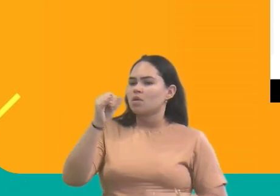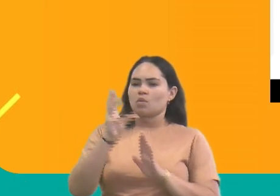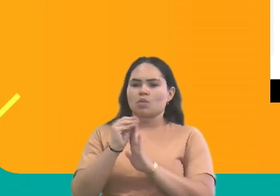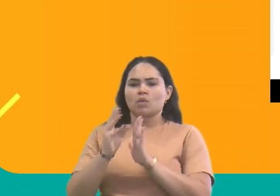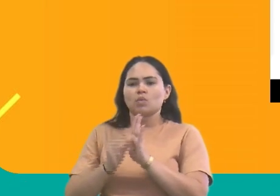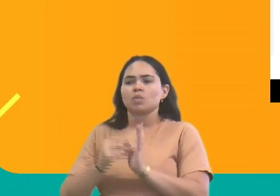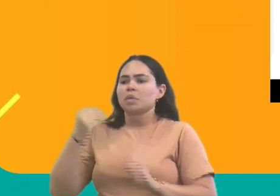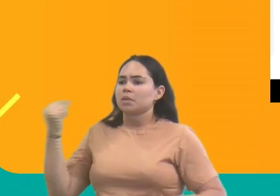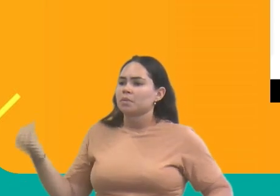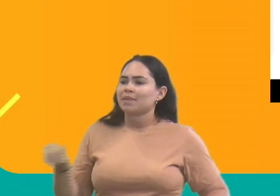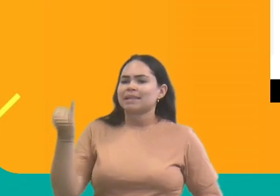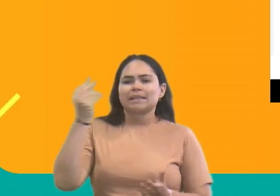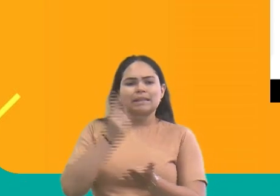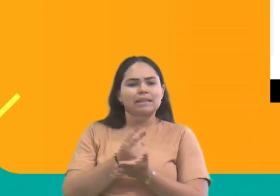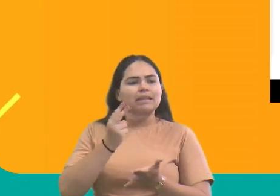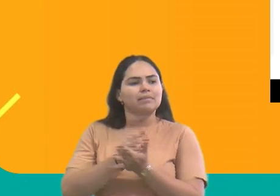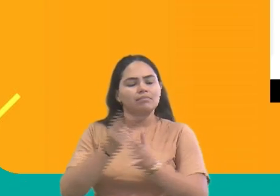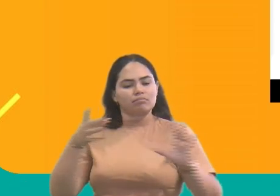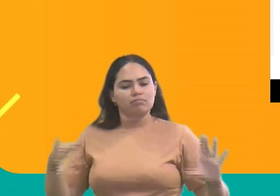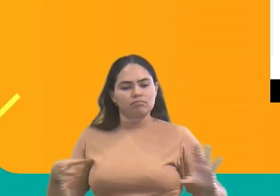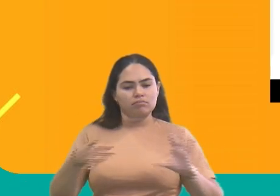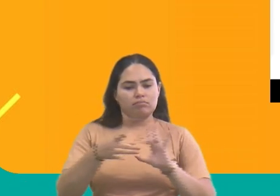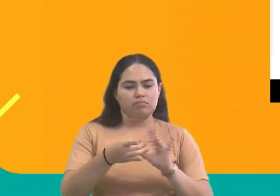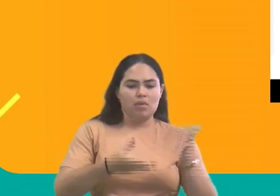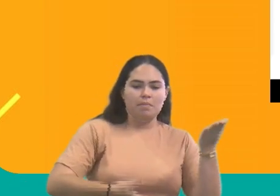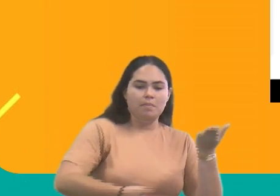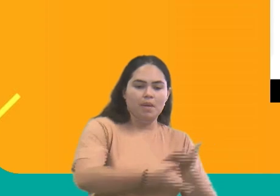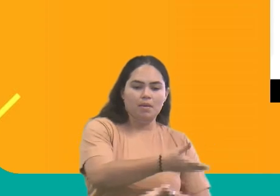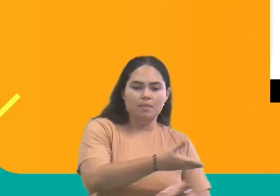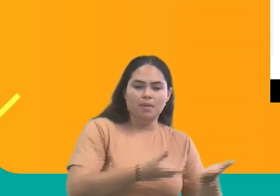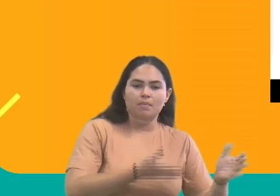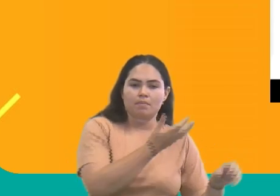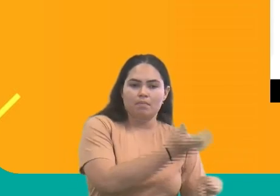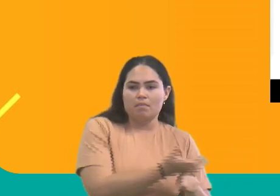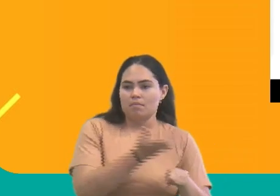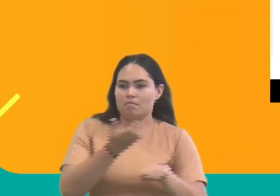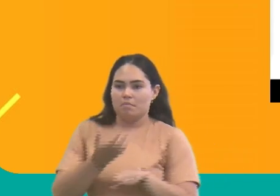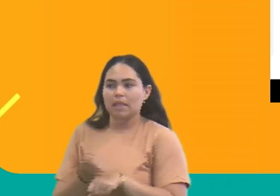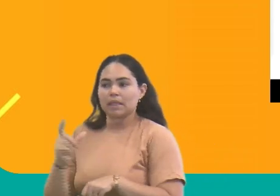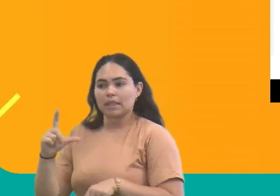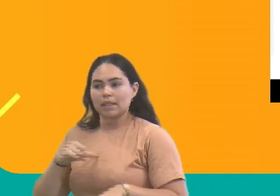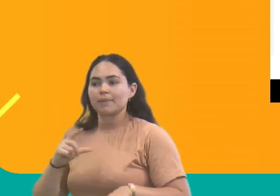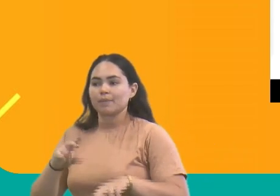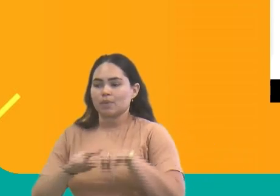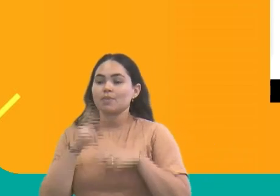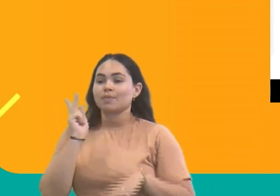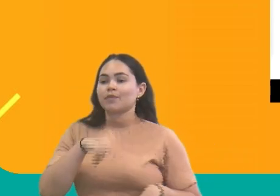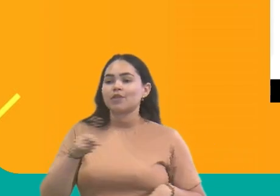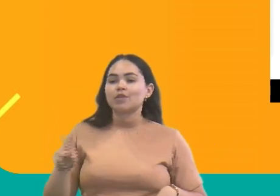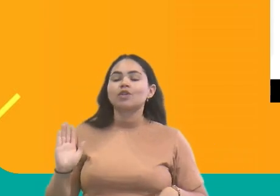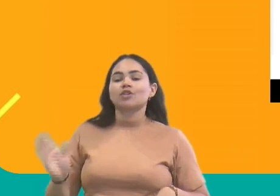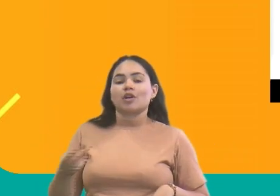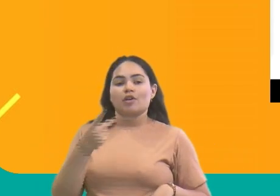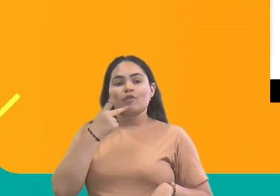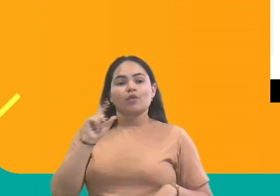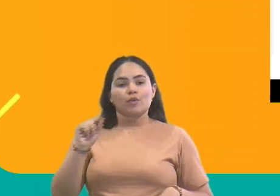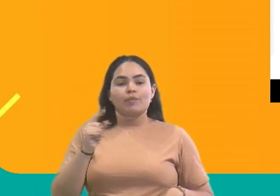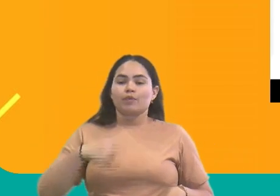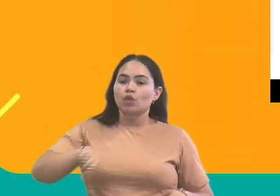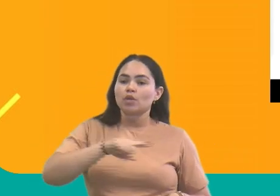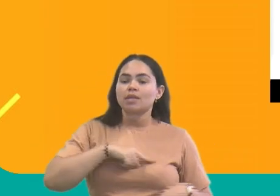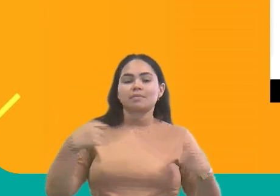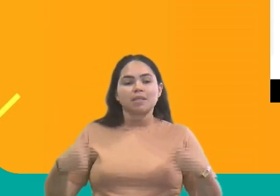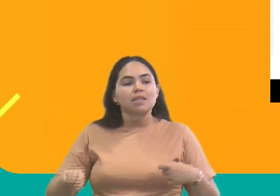eles sempre vão transitar pelas duas disciplinas. E aí, como a professora mesmo falou, a gente